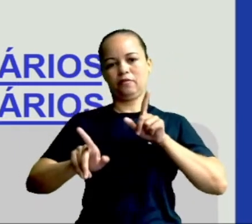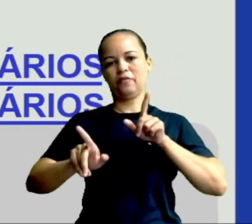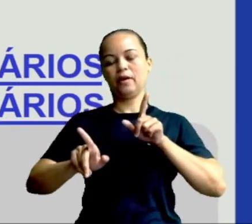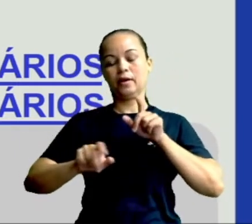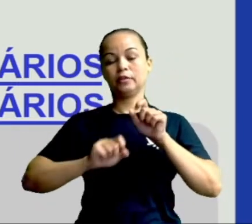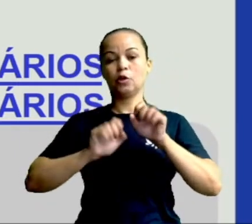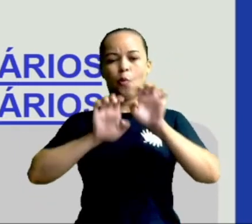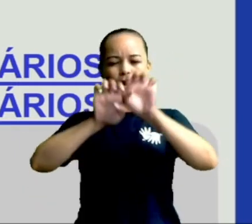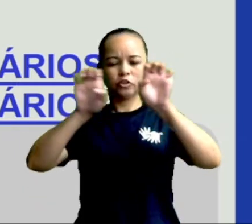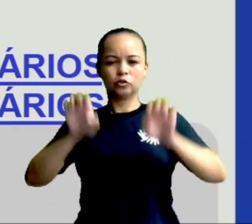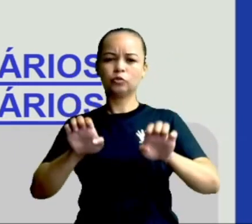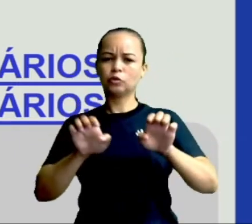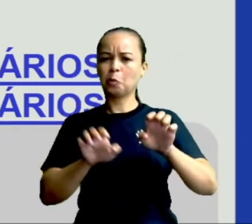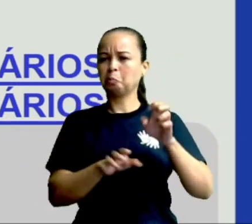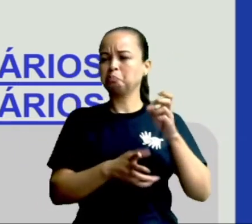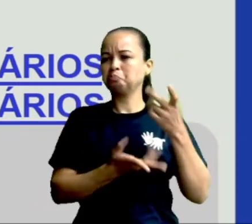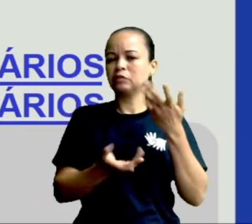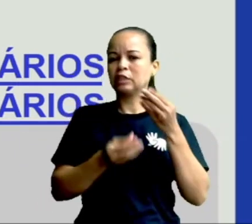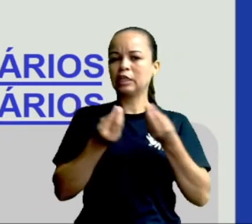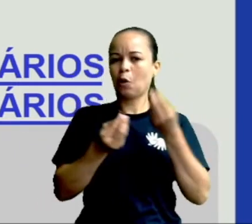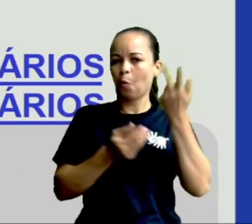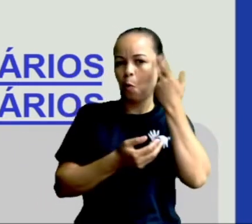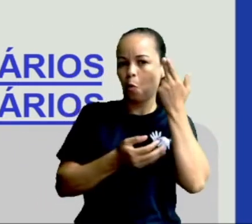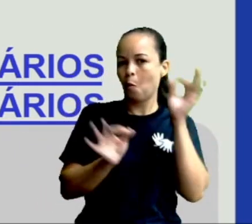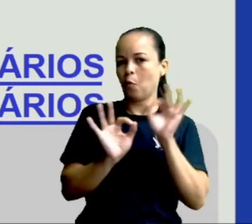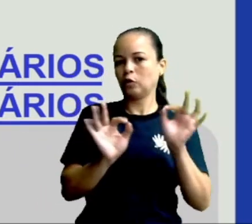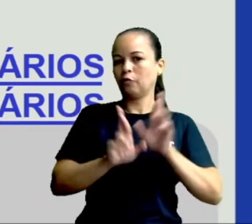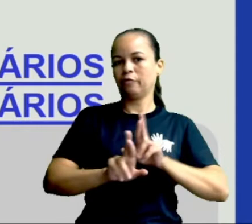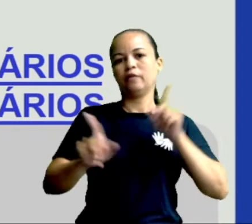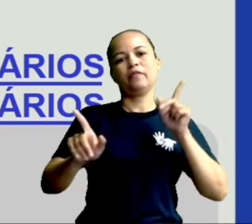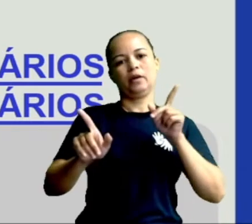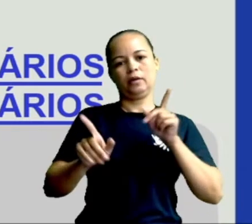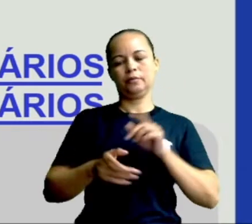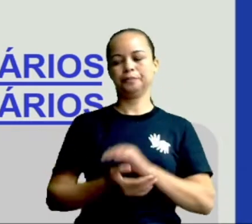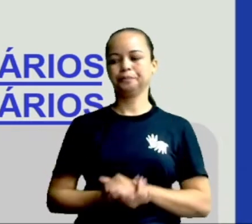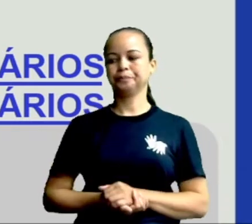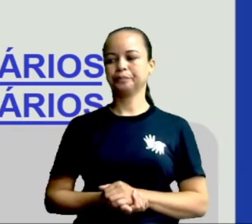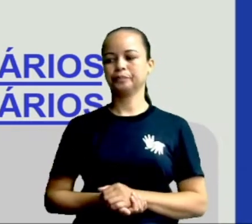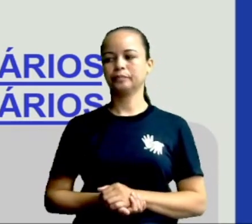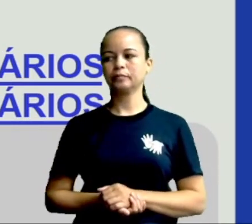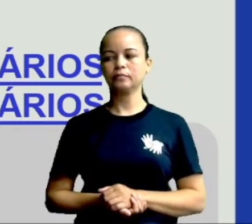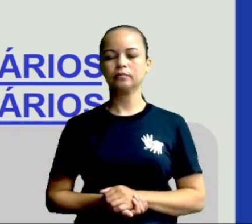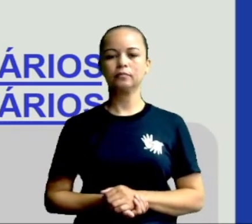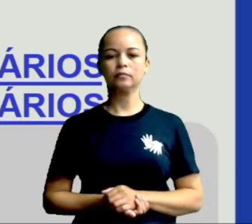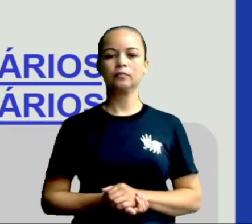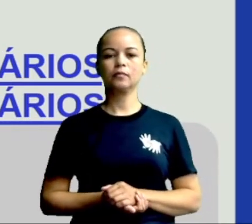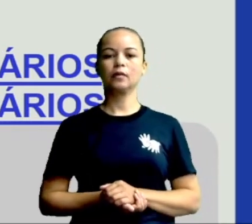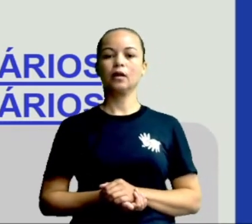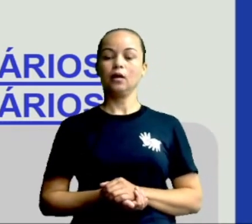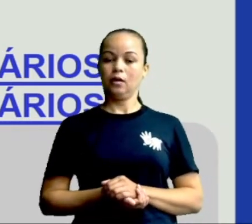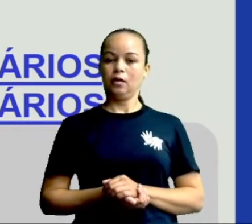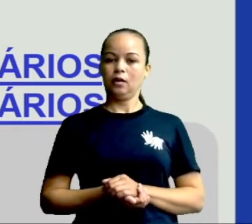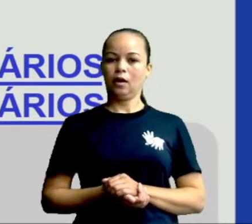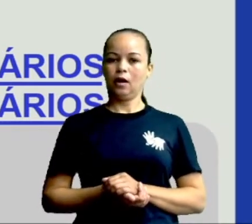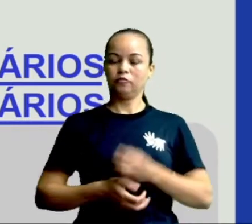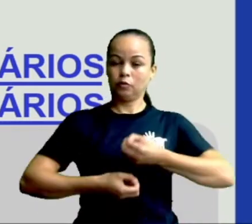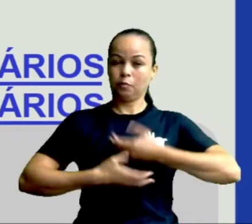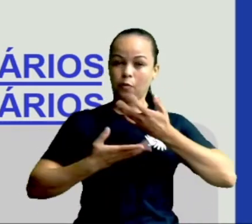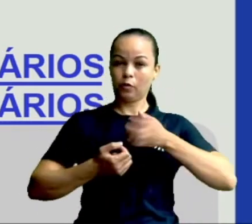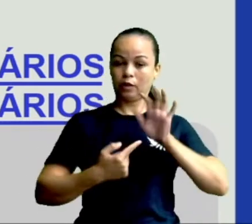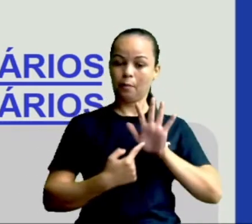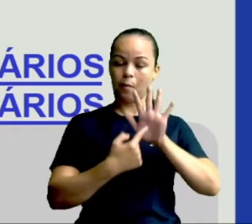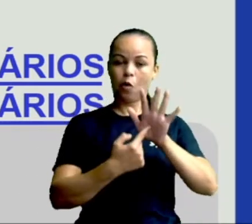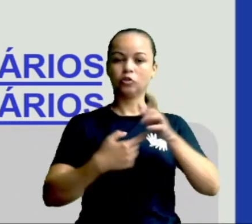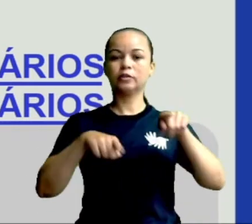uma estrutura incomum, que não seja comum. A função poética ela está muito presente